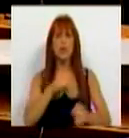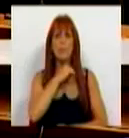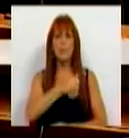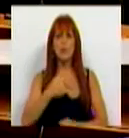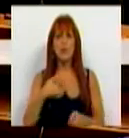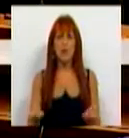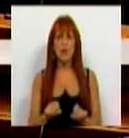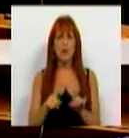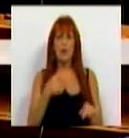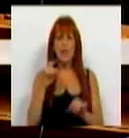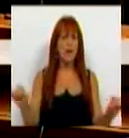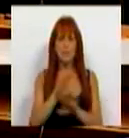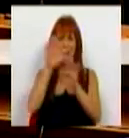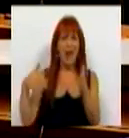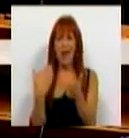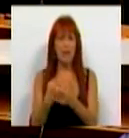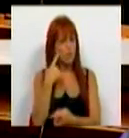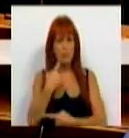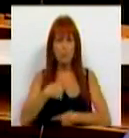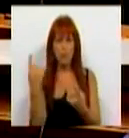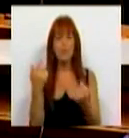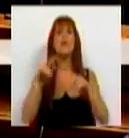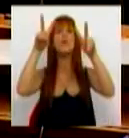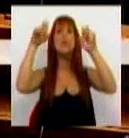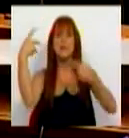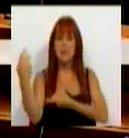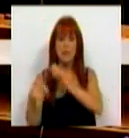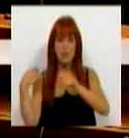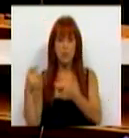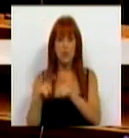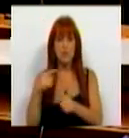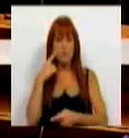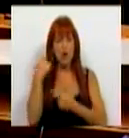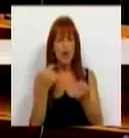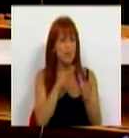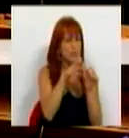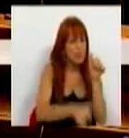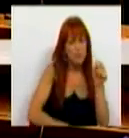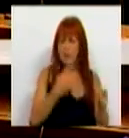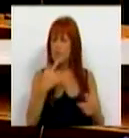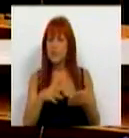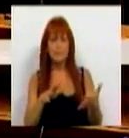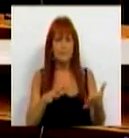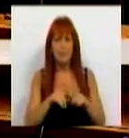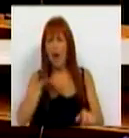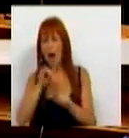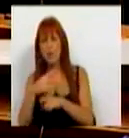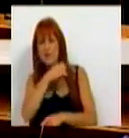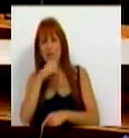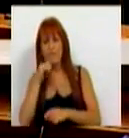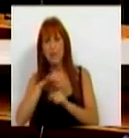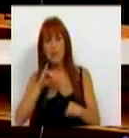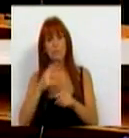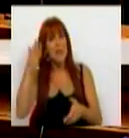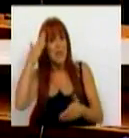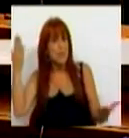permitam-me que declaro o óbvio até agora não expresso. O assunto em apreço alicia algumas intervenções mais afoitas e algum sacrifício da